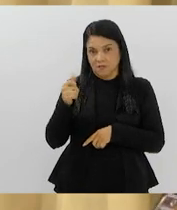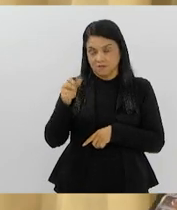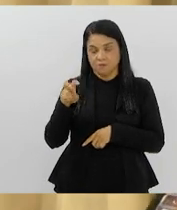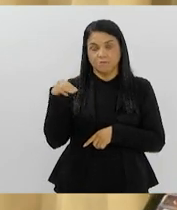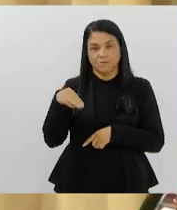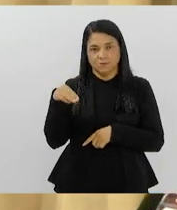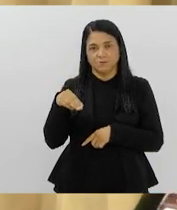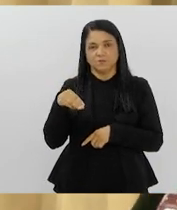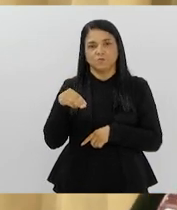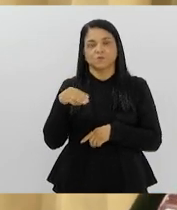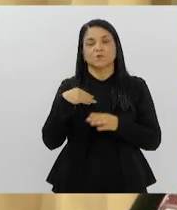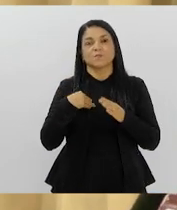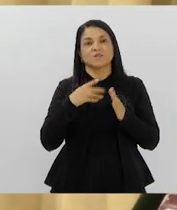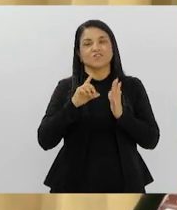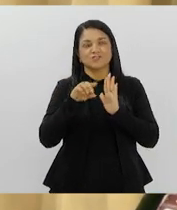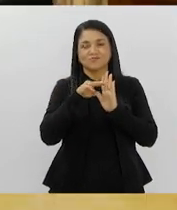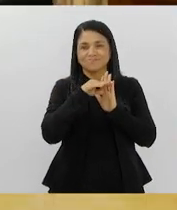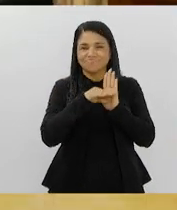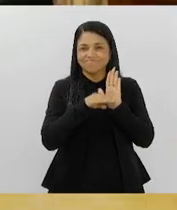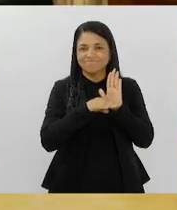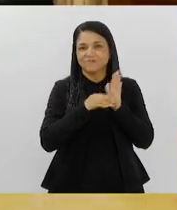programação prevista.